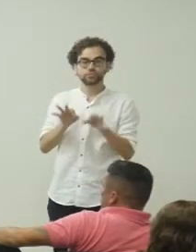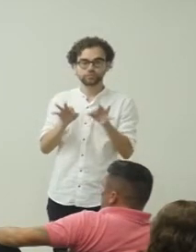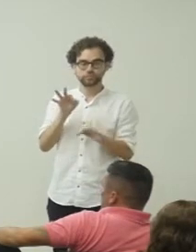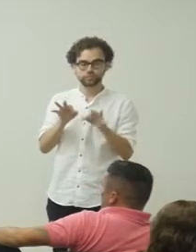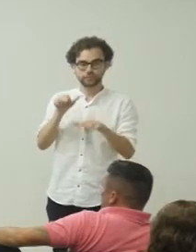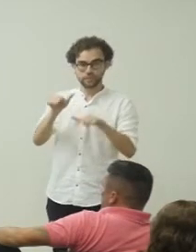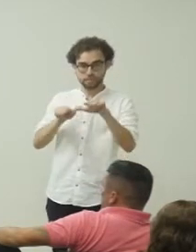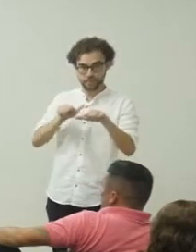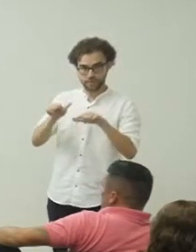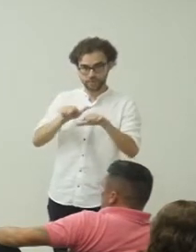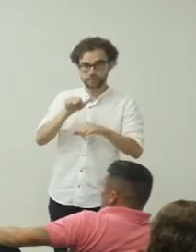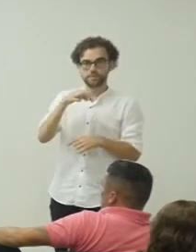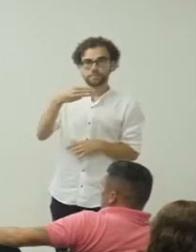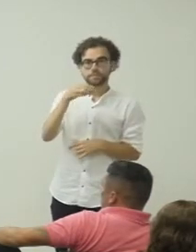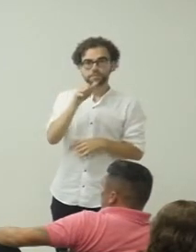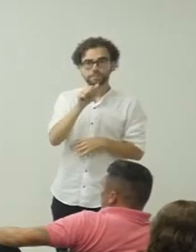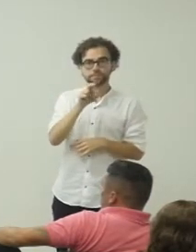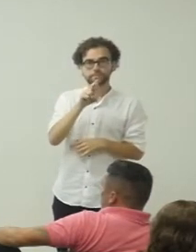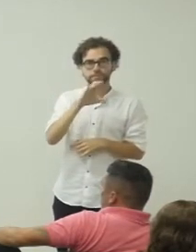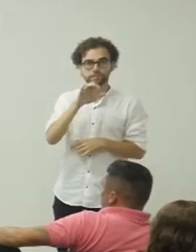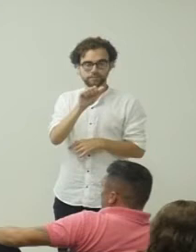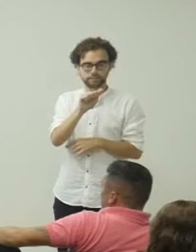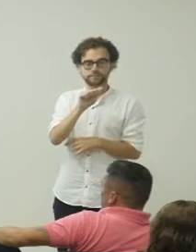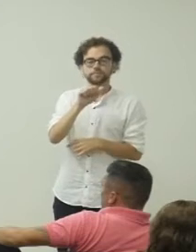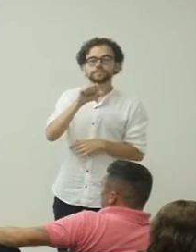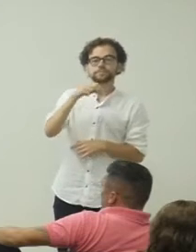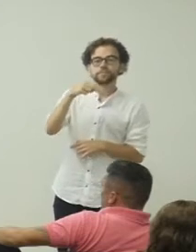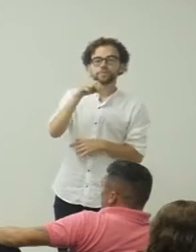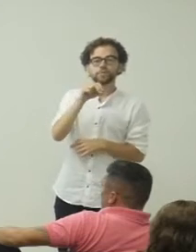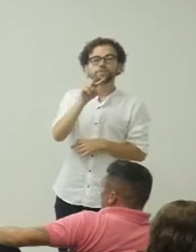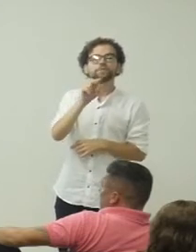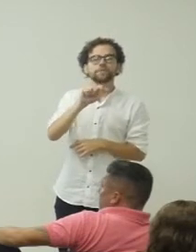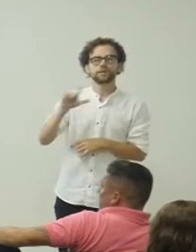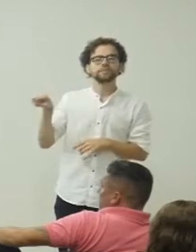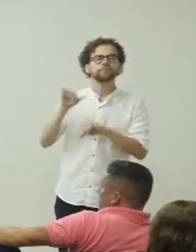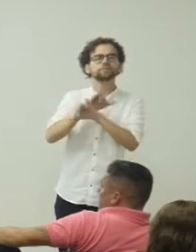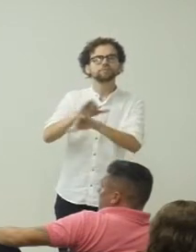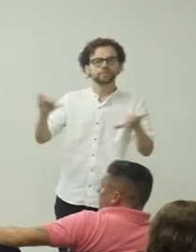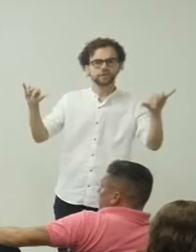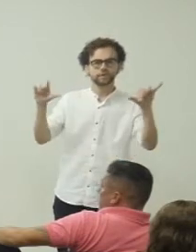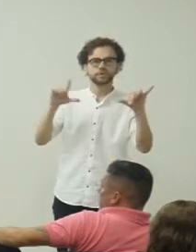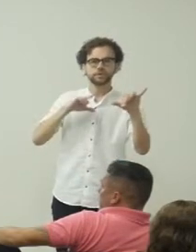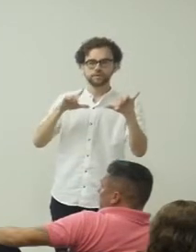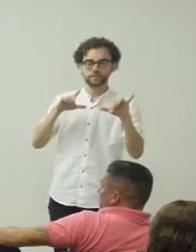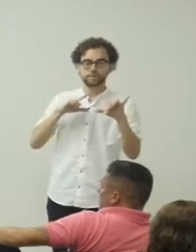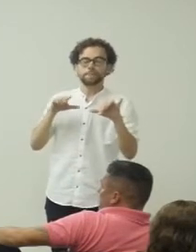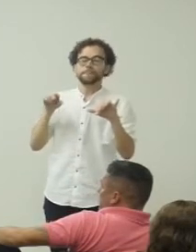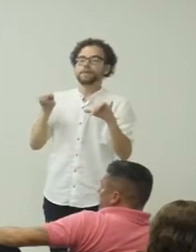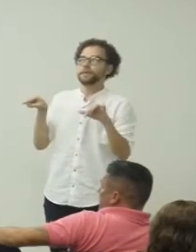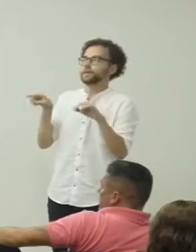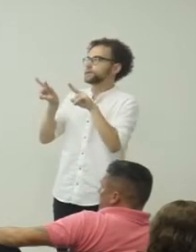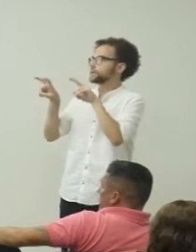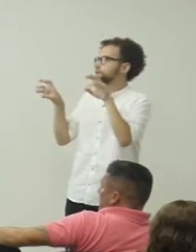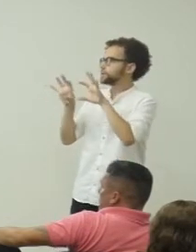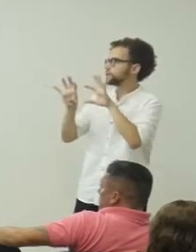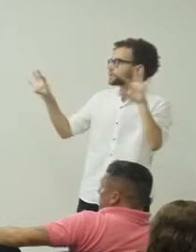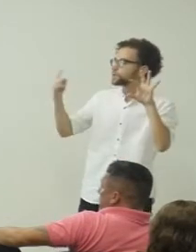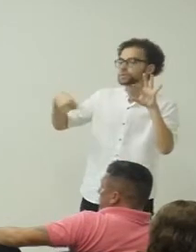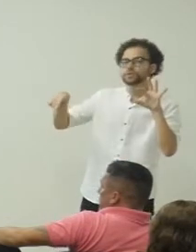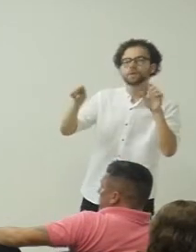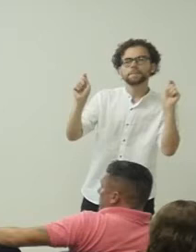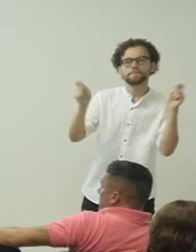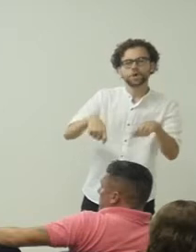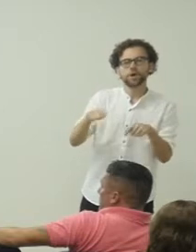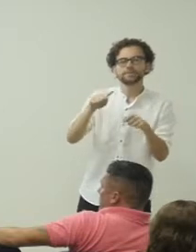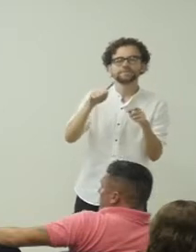Márcia Novaes, e ela vai dizer o seguinte. No mundo do trabalho, ela está usando o mobbing ali, mas a gente pode entender